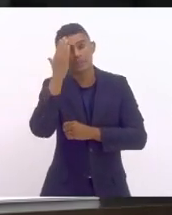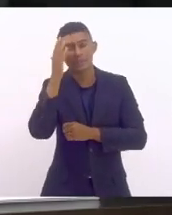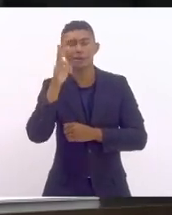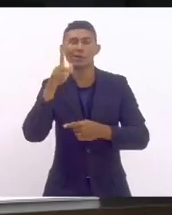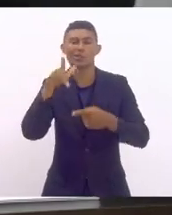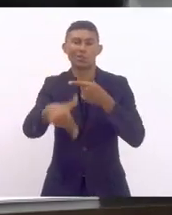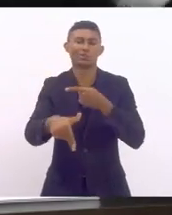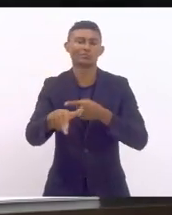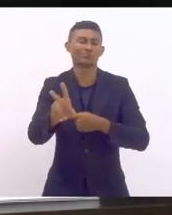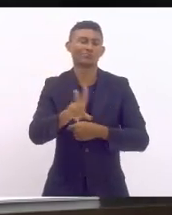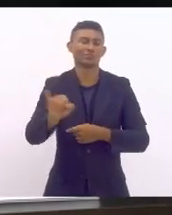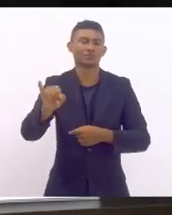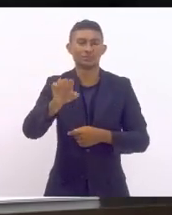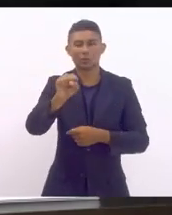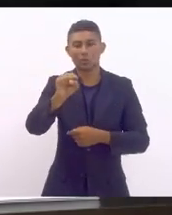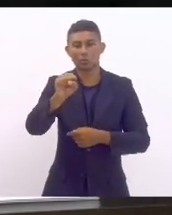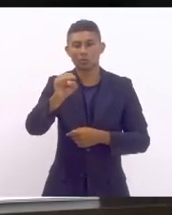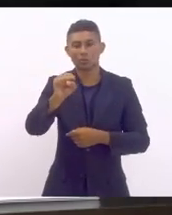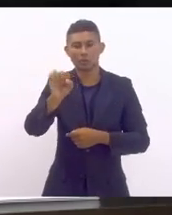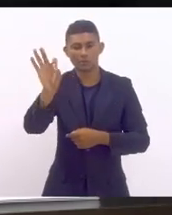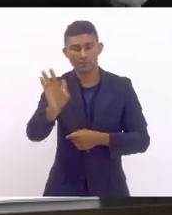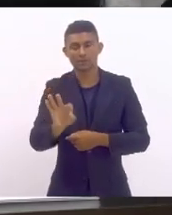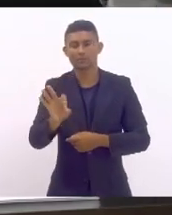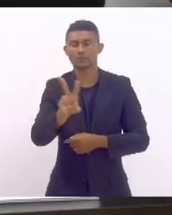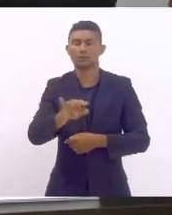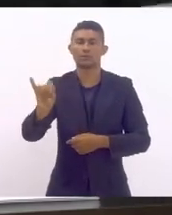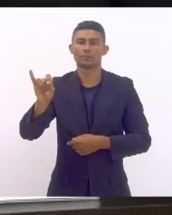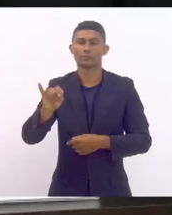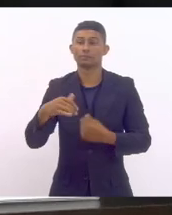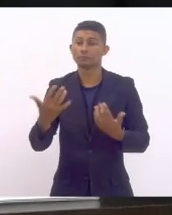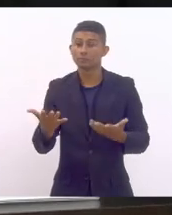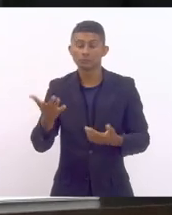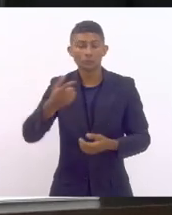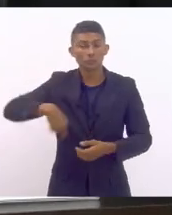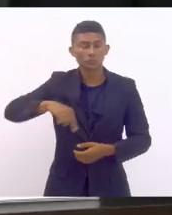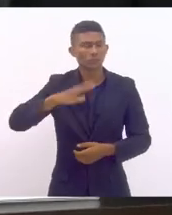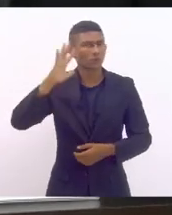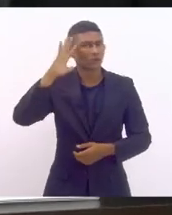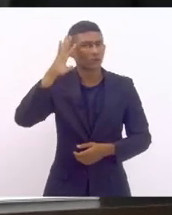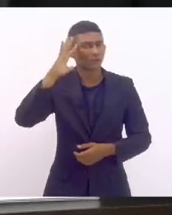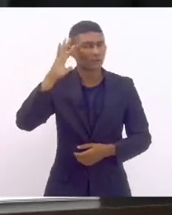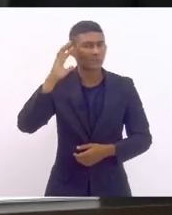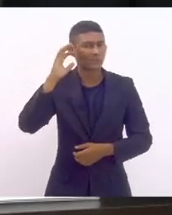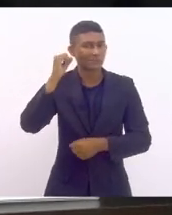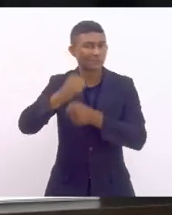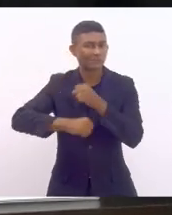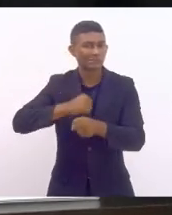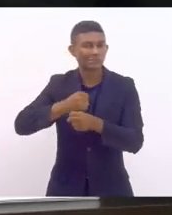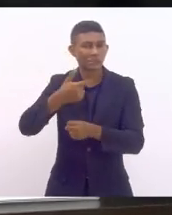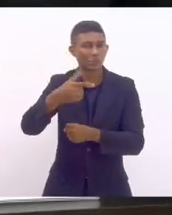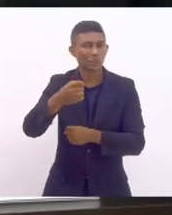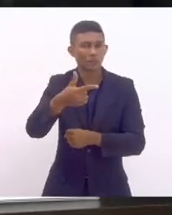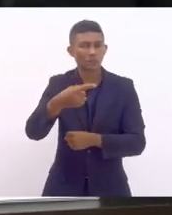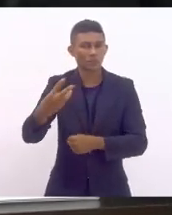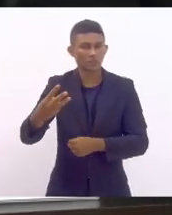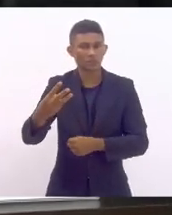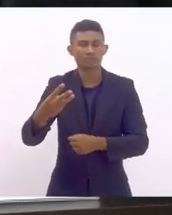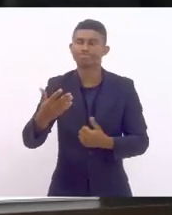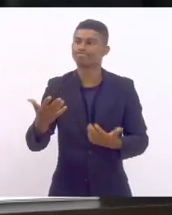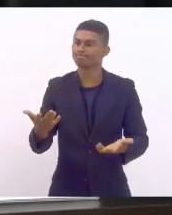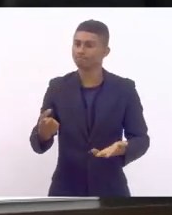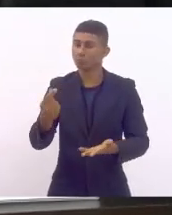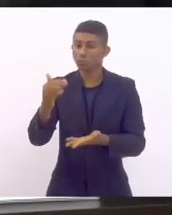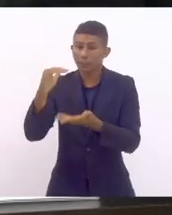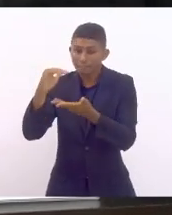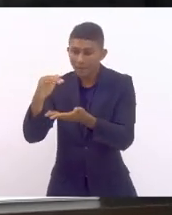né de oito por cento e quando a gente vislumbra 2023 já se fala em um